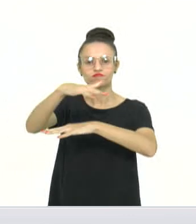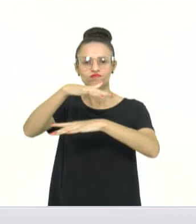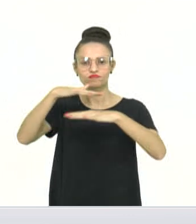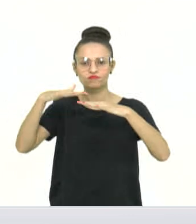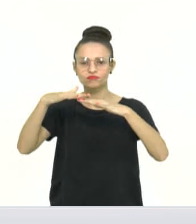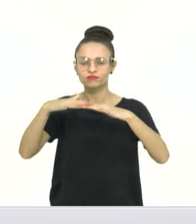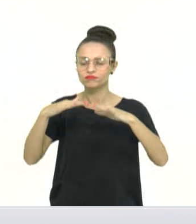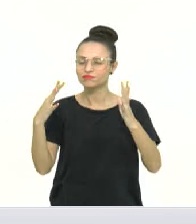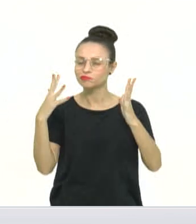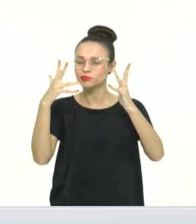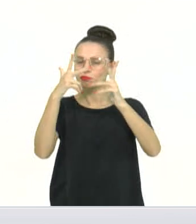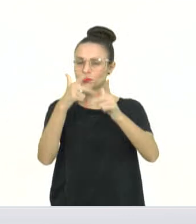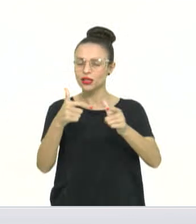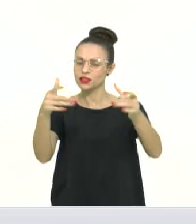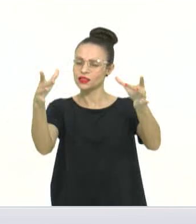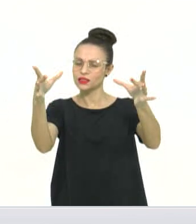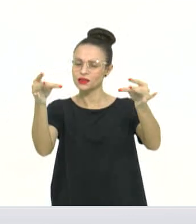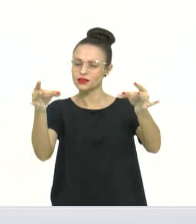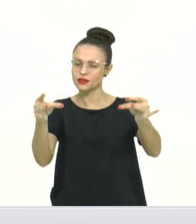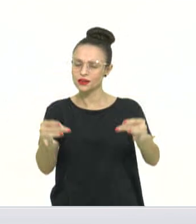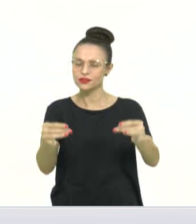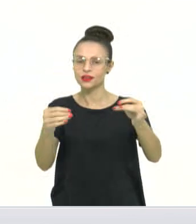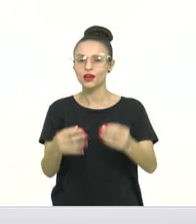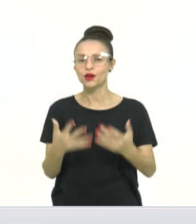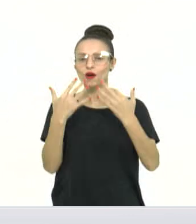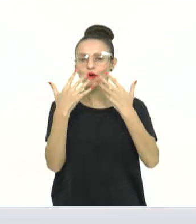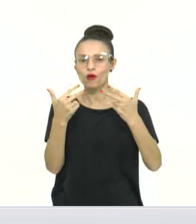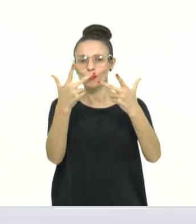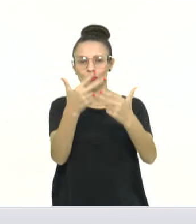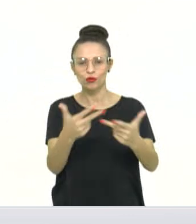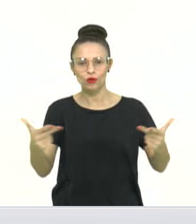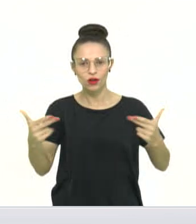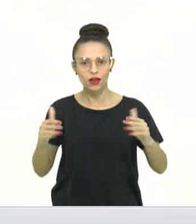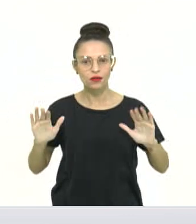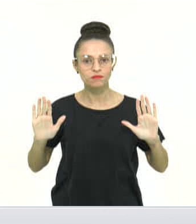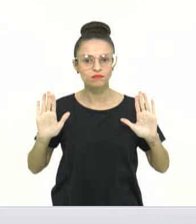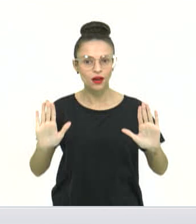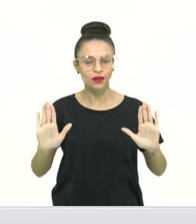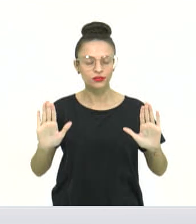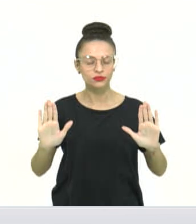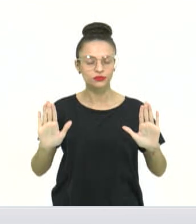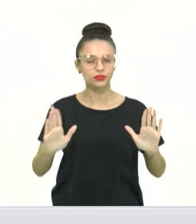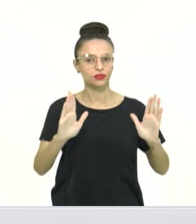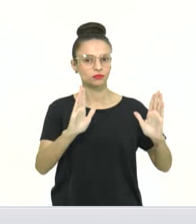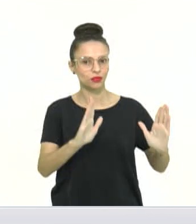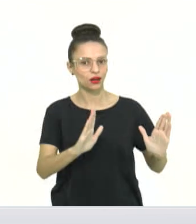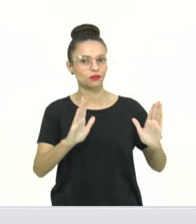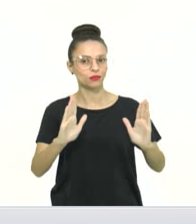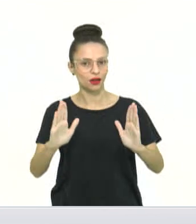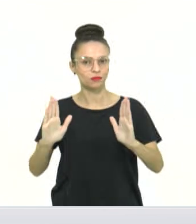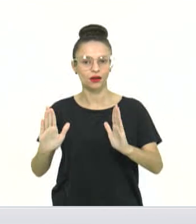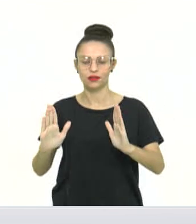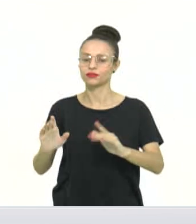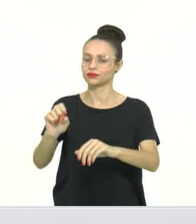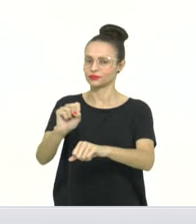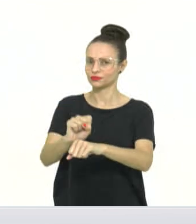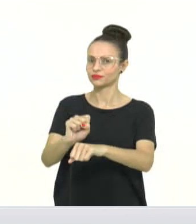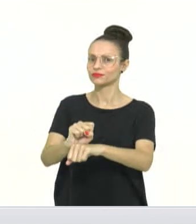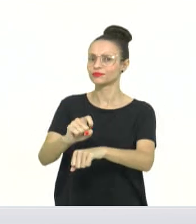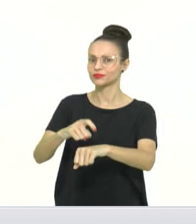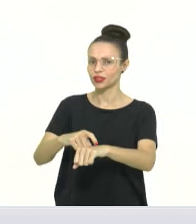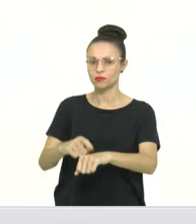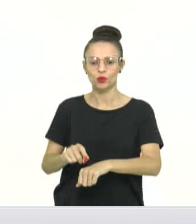elas enfeitam, elas colorem, mas tudo isso demanda tempo,